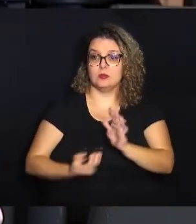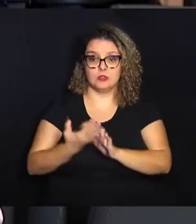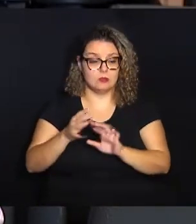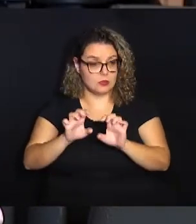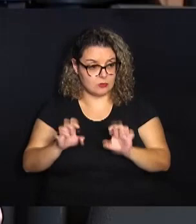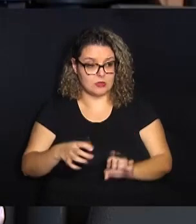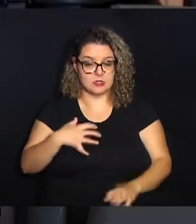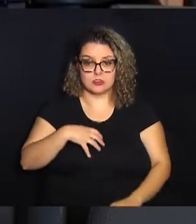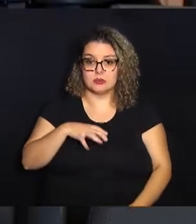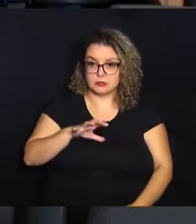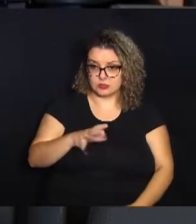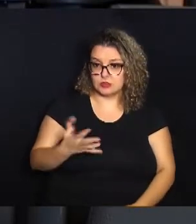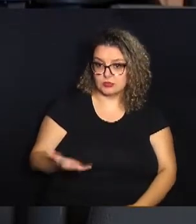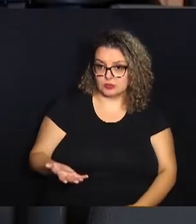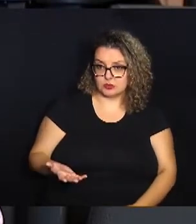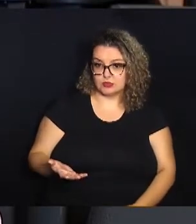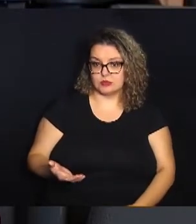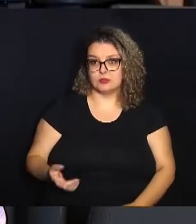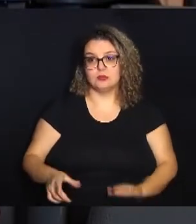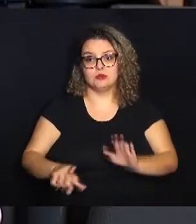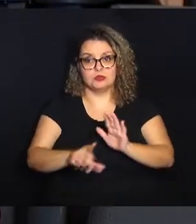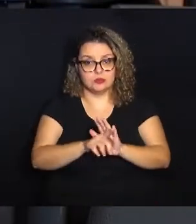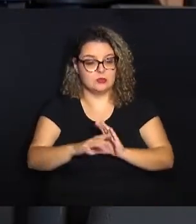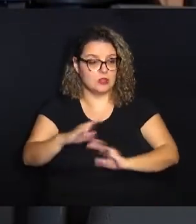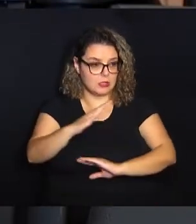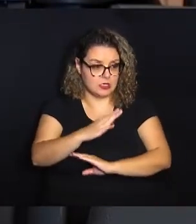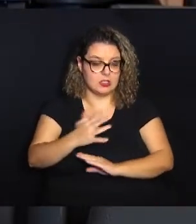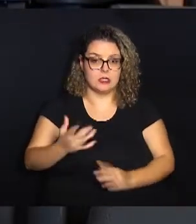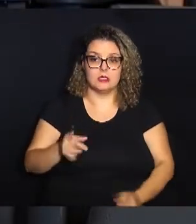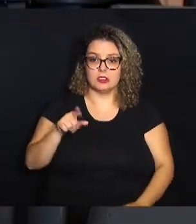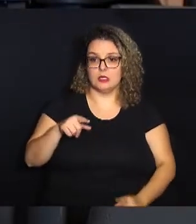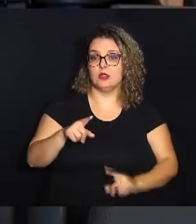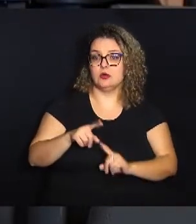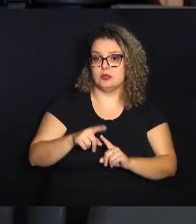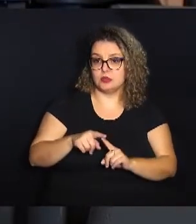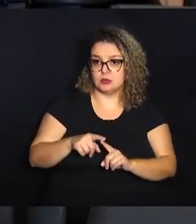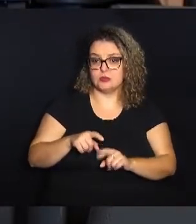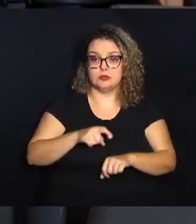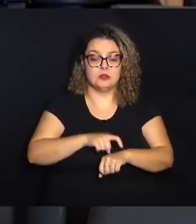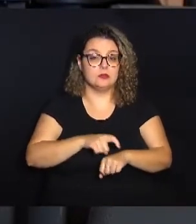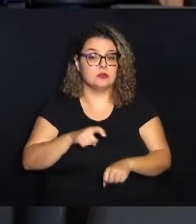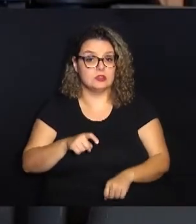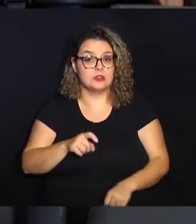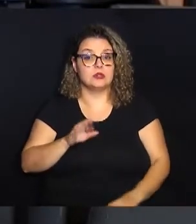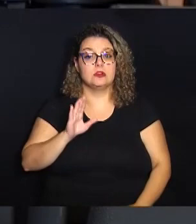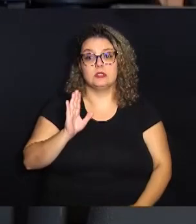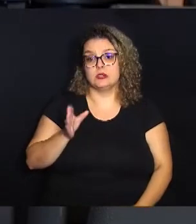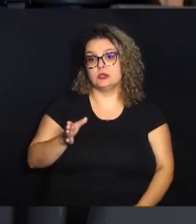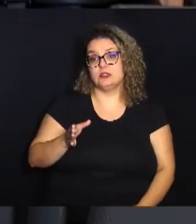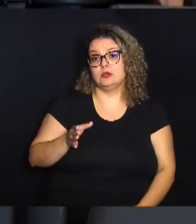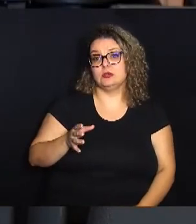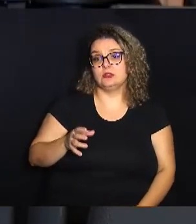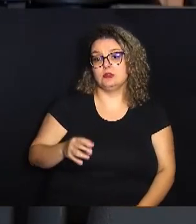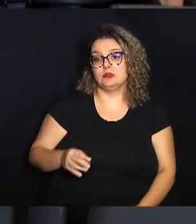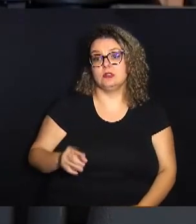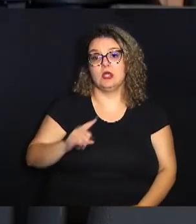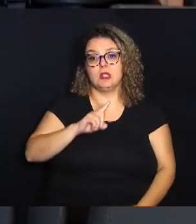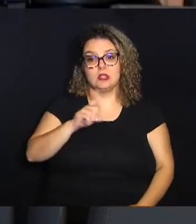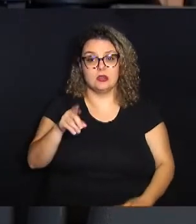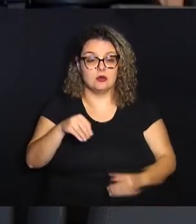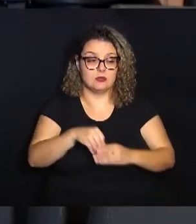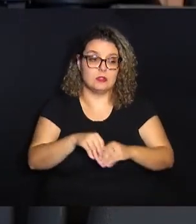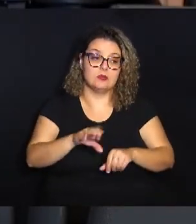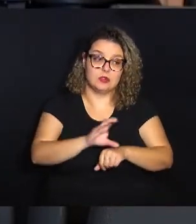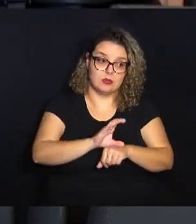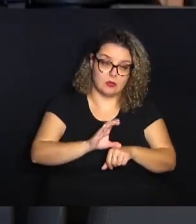desse tipo através de uma lei da Câmara, esse é um tipo de situação que já cairia numa